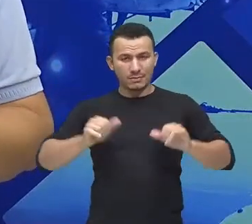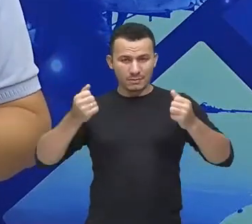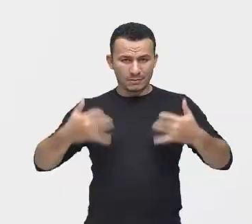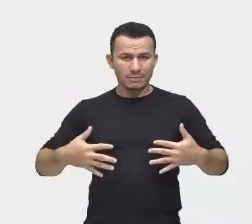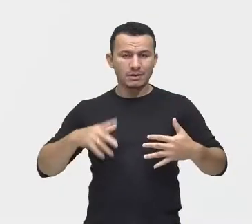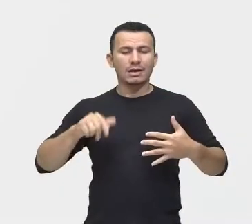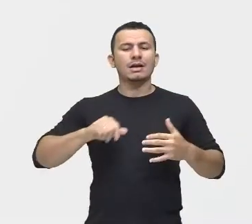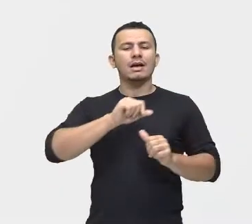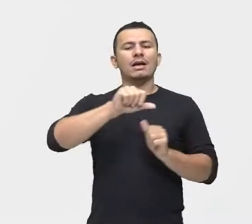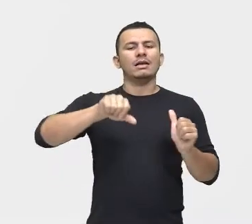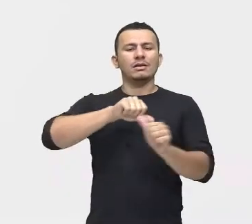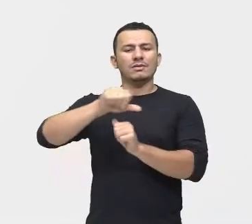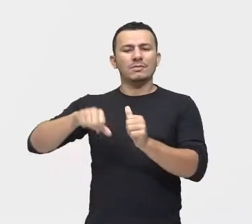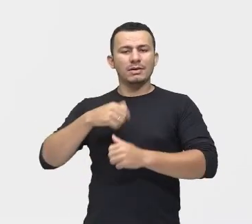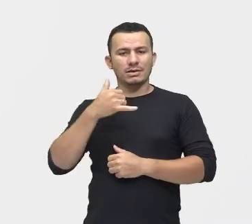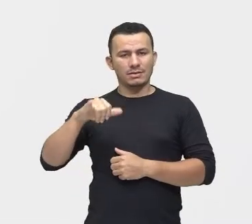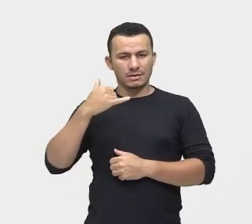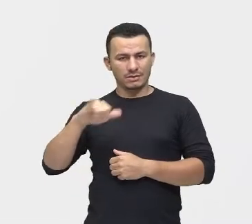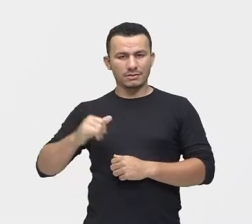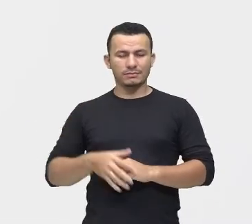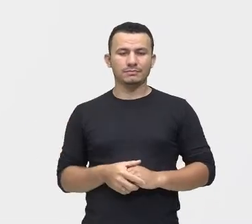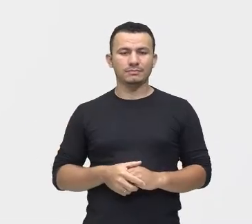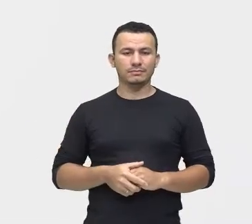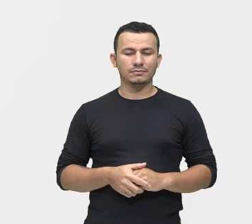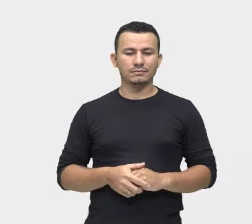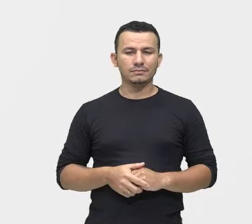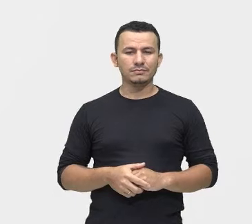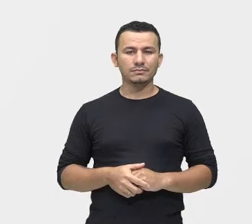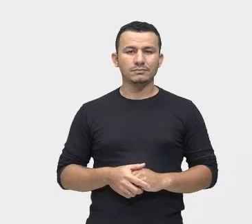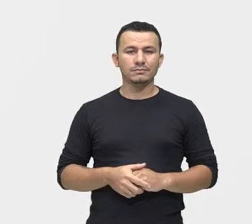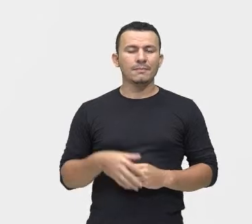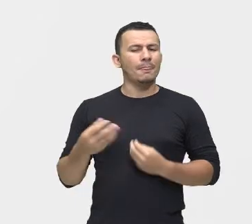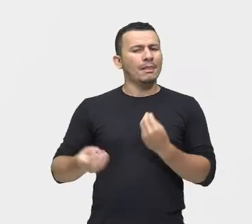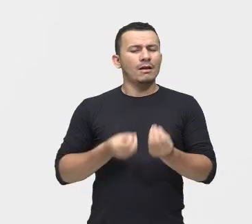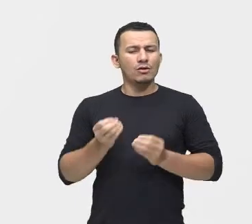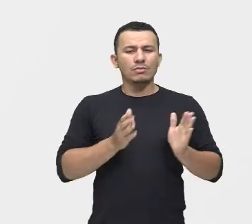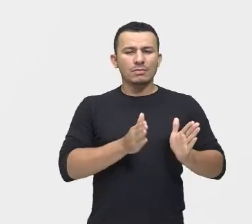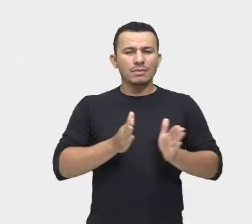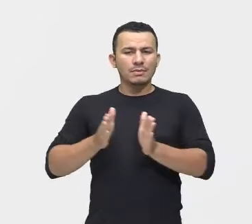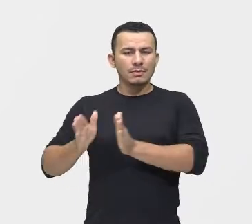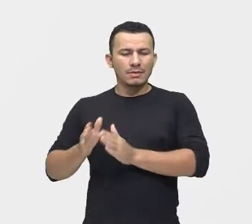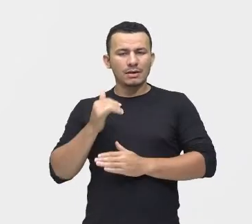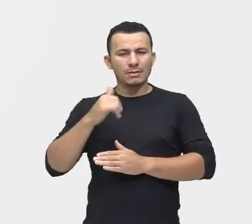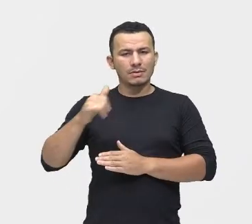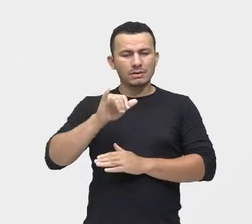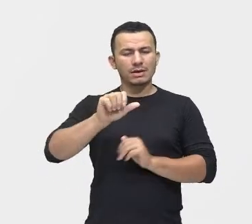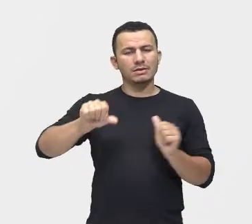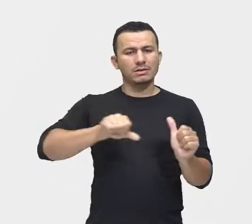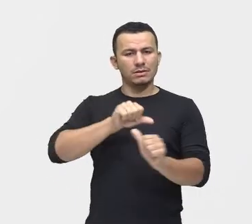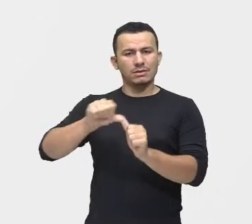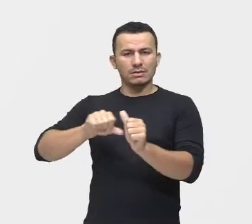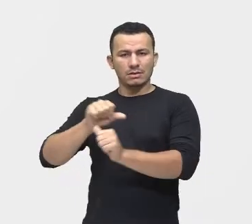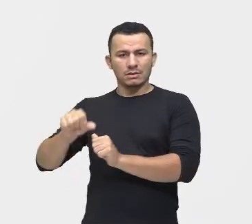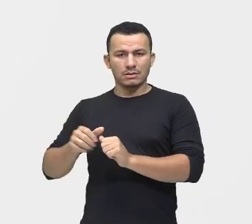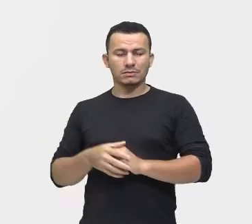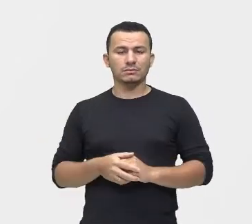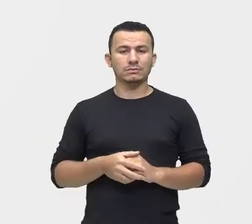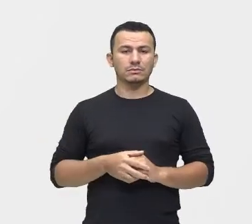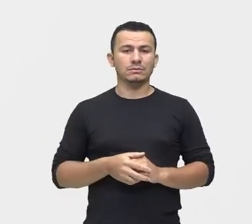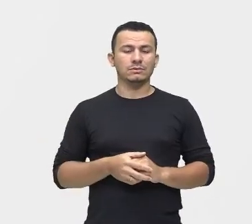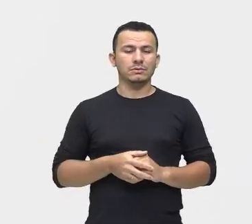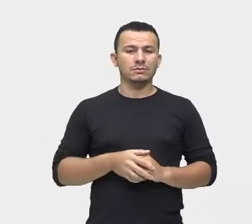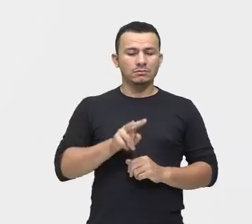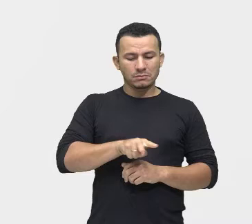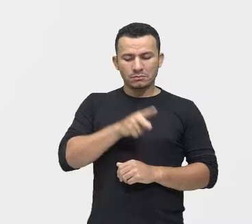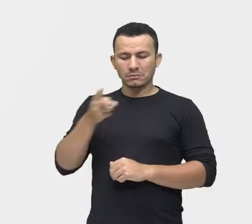é a transformação da energia, que é o processo de mudança de energia de uma forma